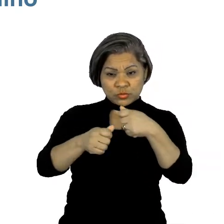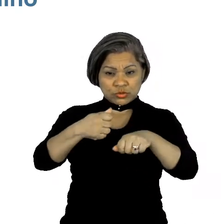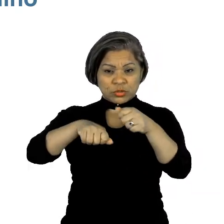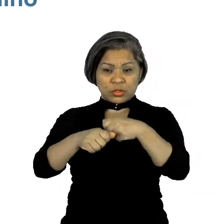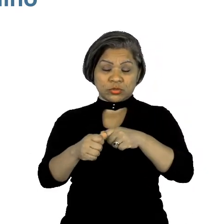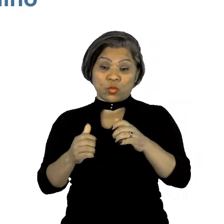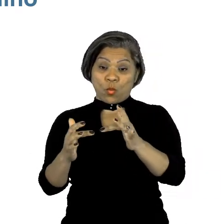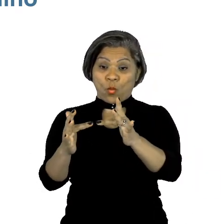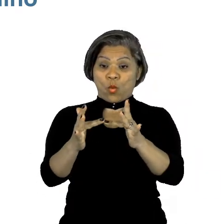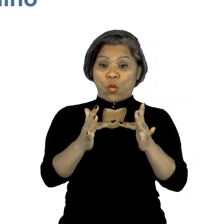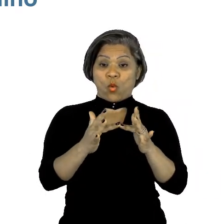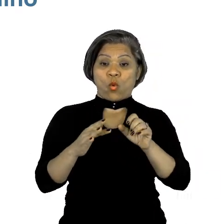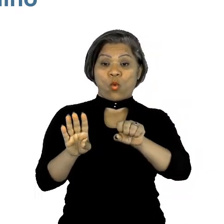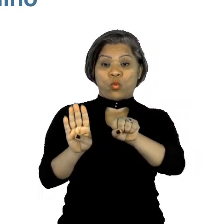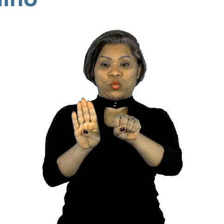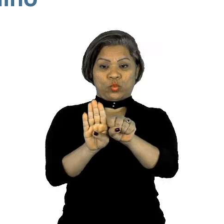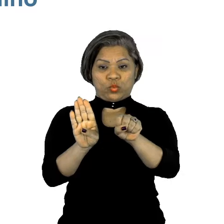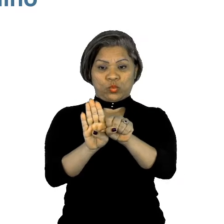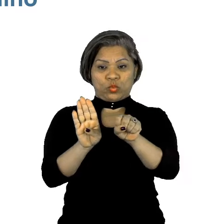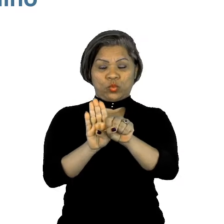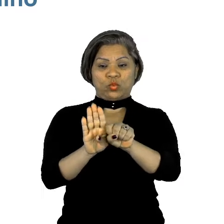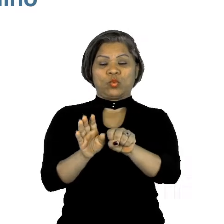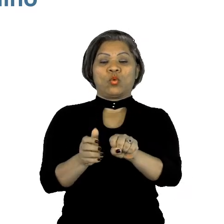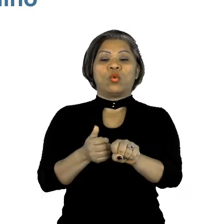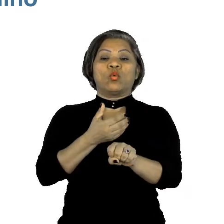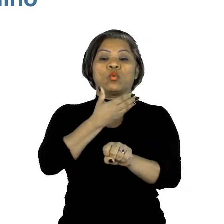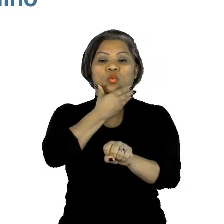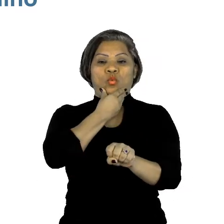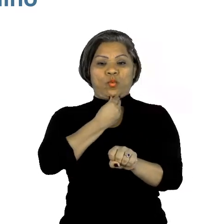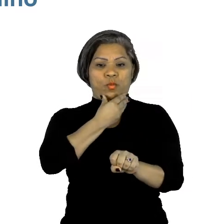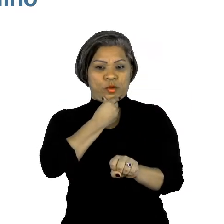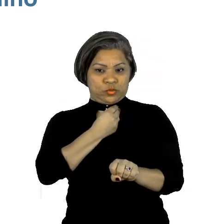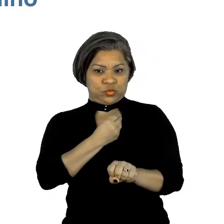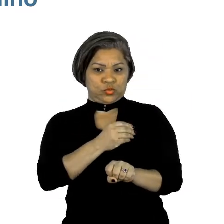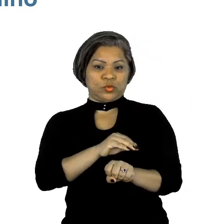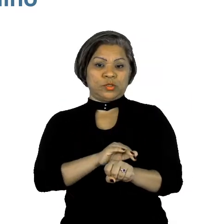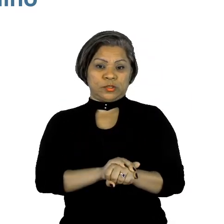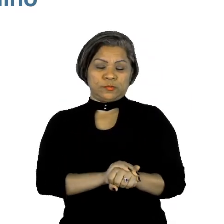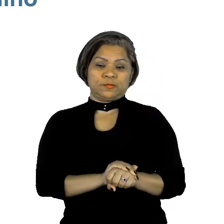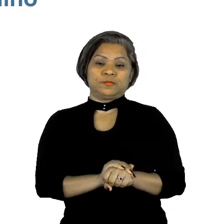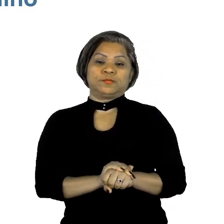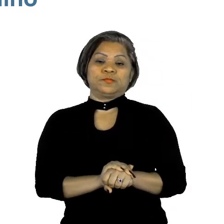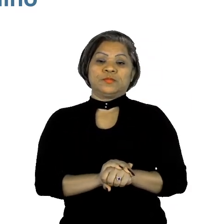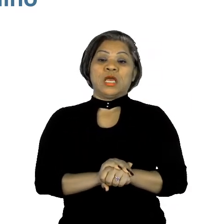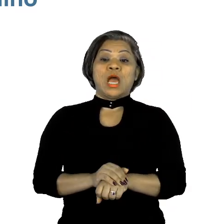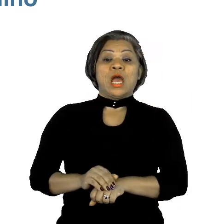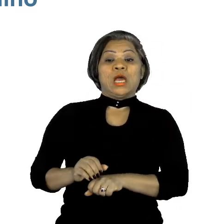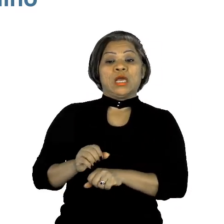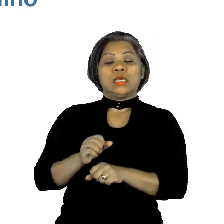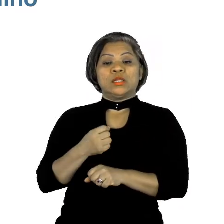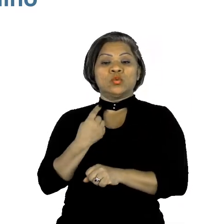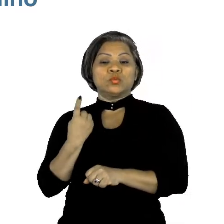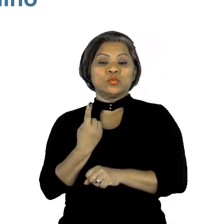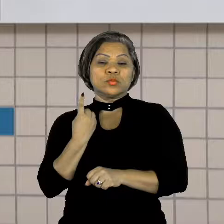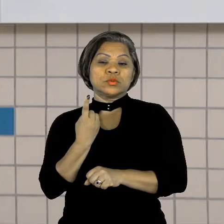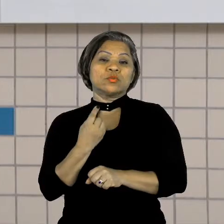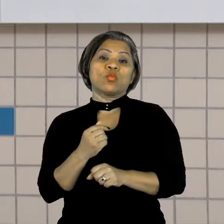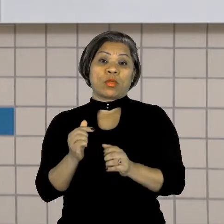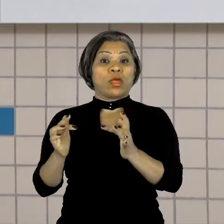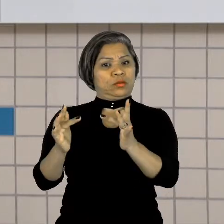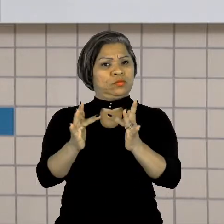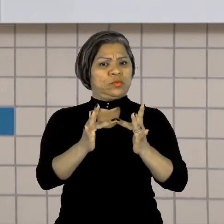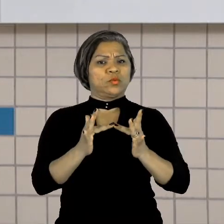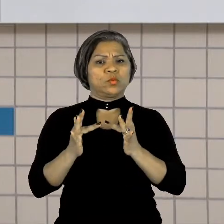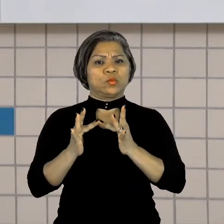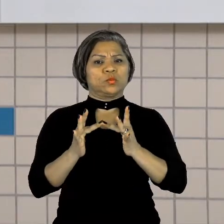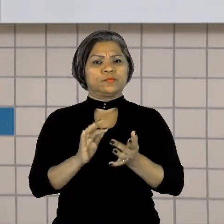substantivo no masculino e no singular. Então, isso é a concordância, ok?